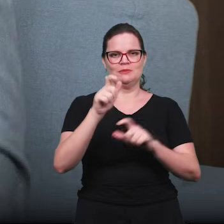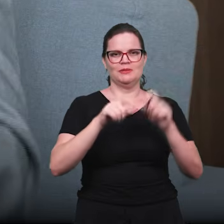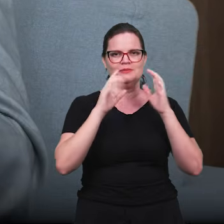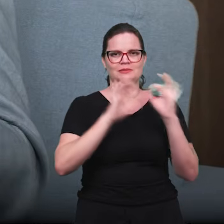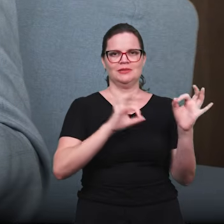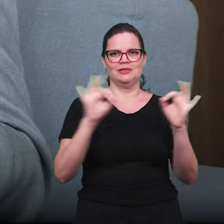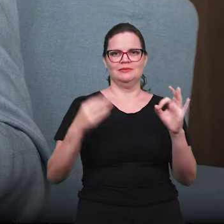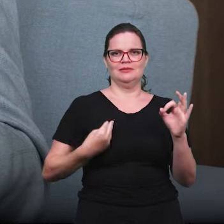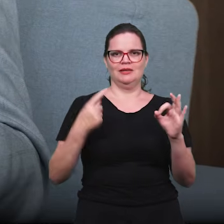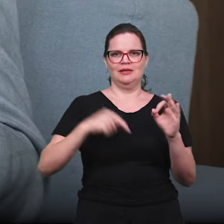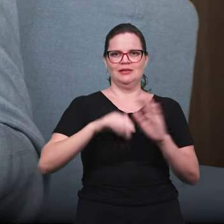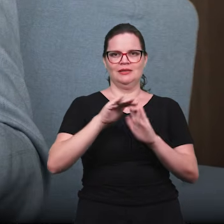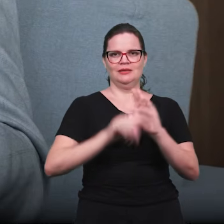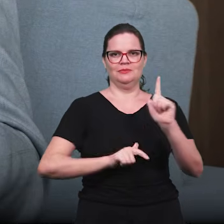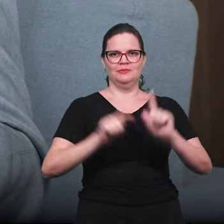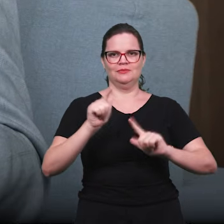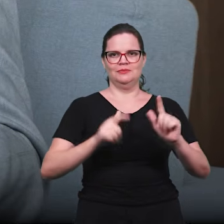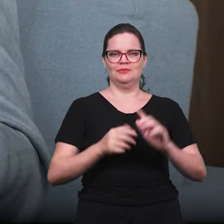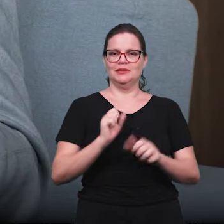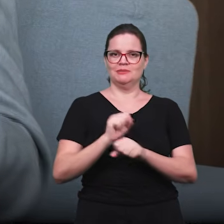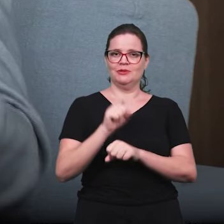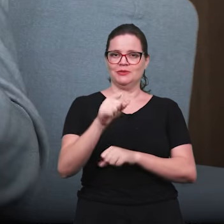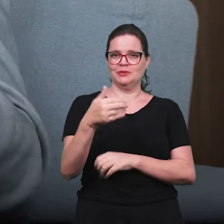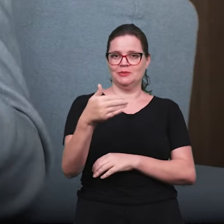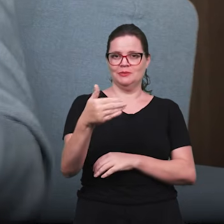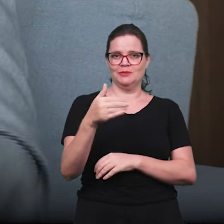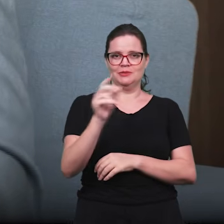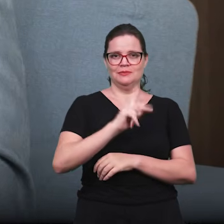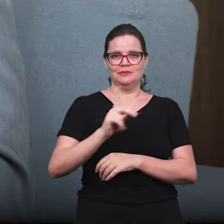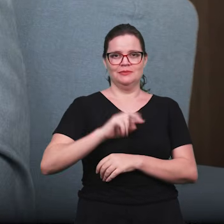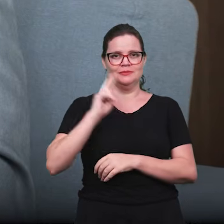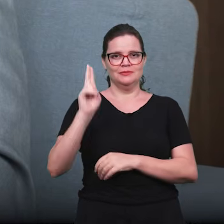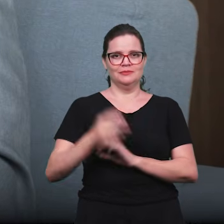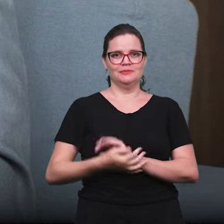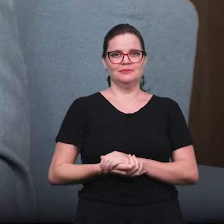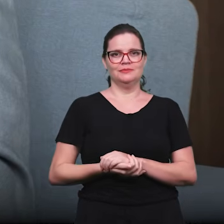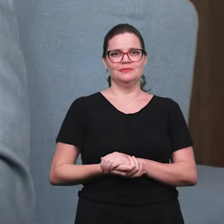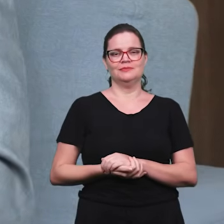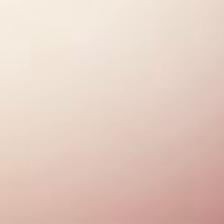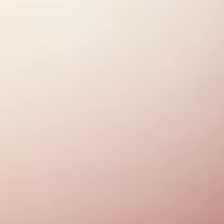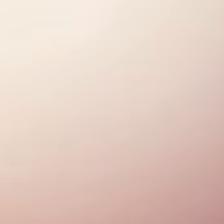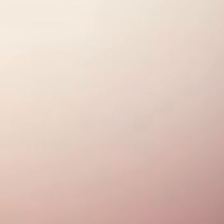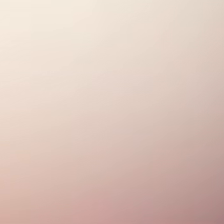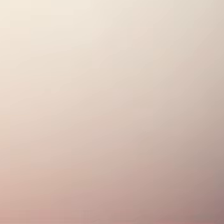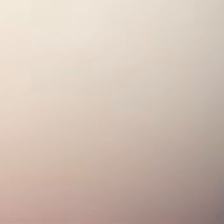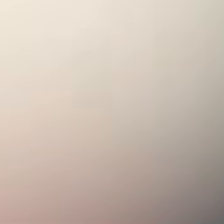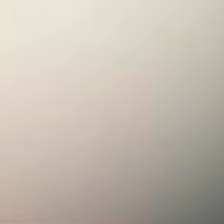agradecemos a sua participação no nosso programa e te esperamos aqui no próximo episódio. Até breve.